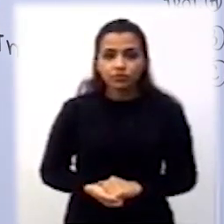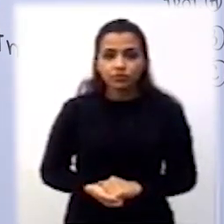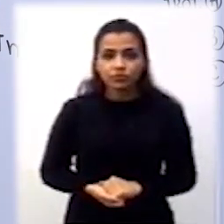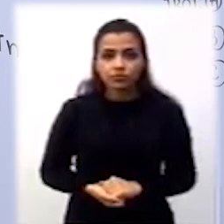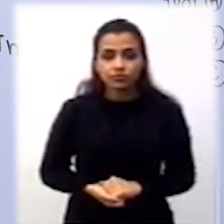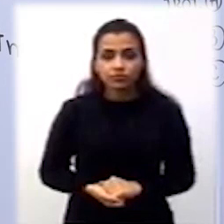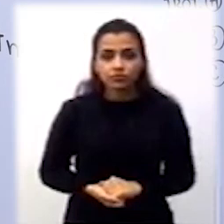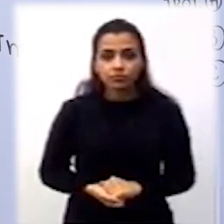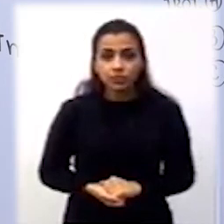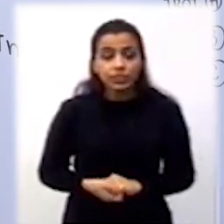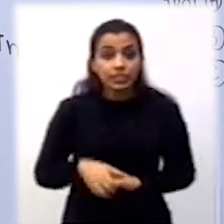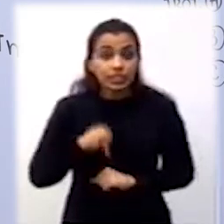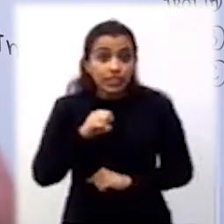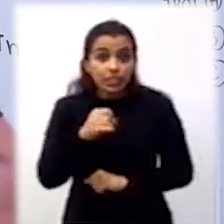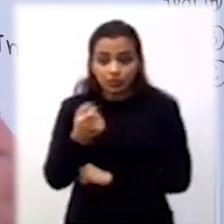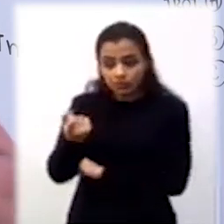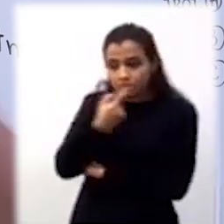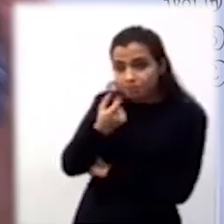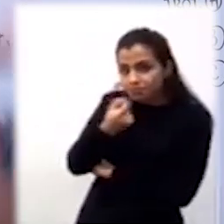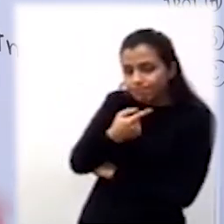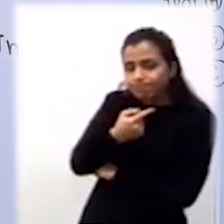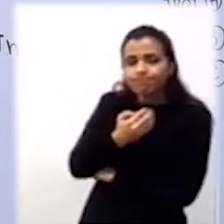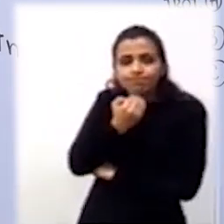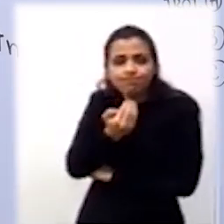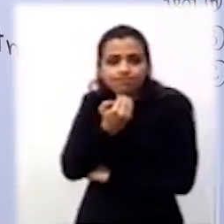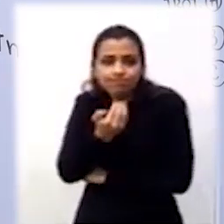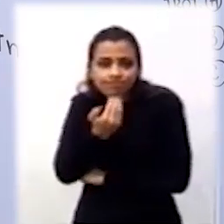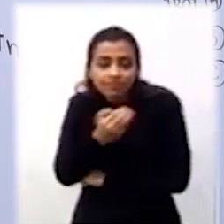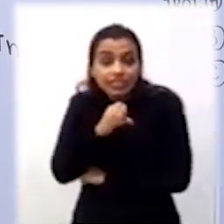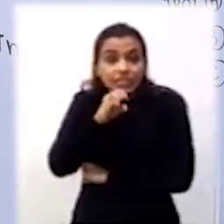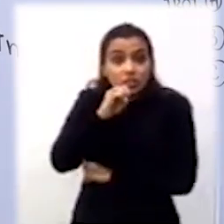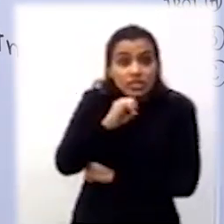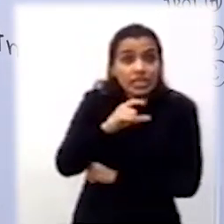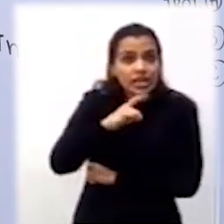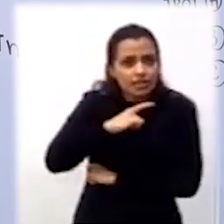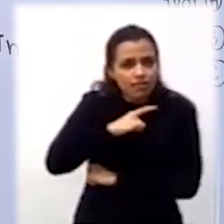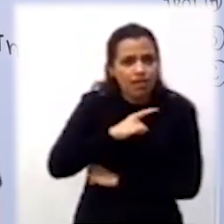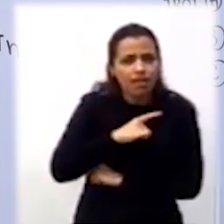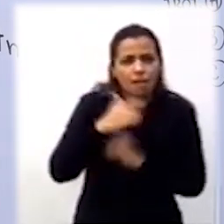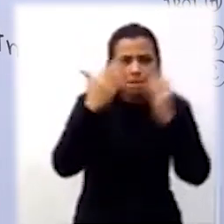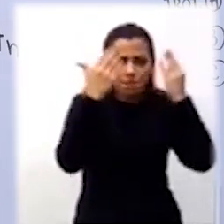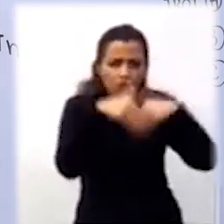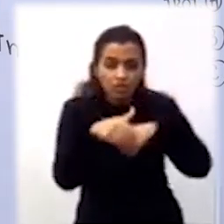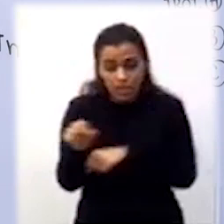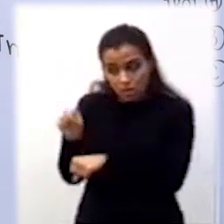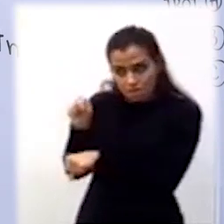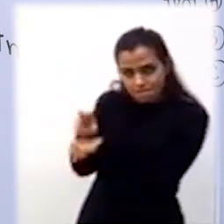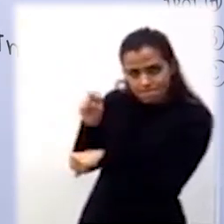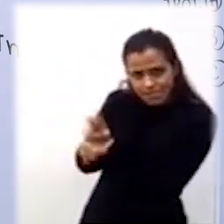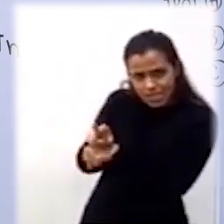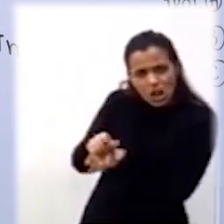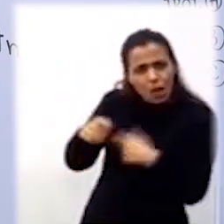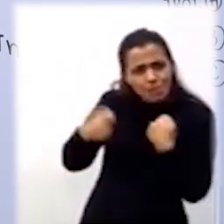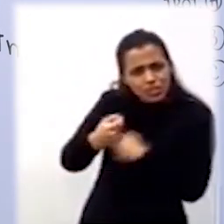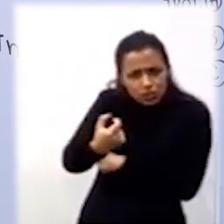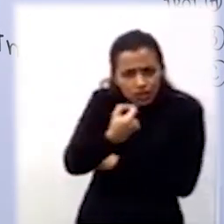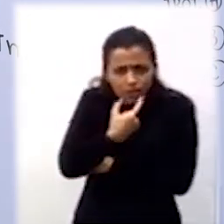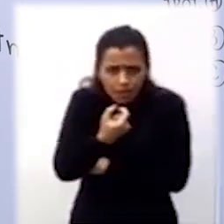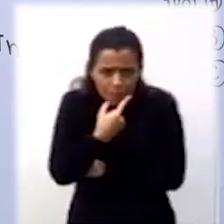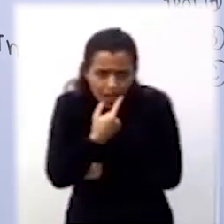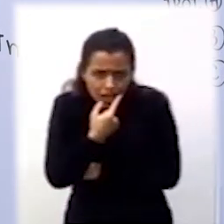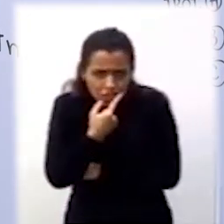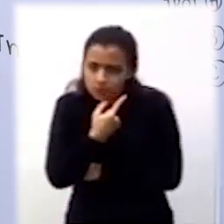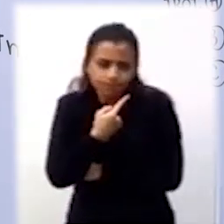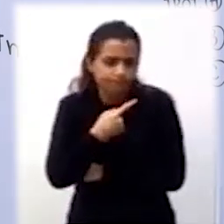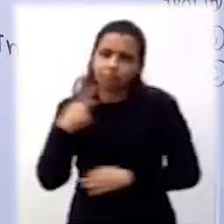você não ataca com antibiótico. Então, se em algum momento cair para vocês falando que o vírus, para a gente atacar ele, a gente tem que tomar antibiótico,